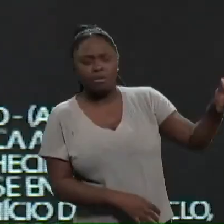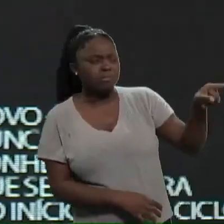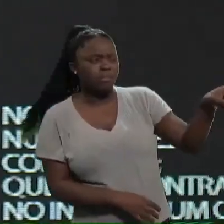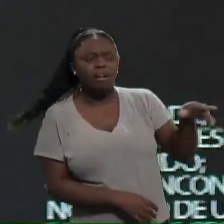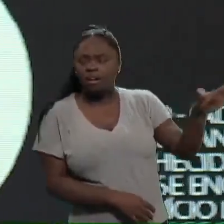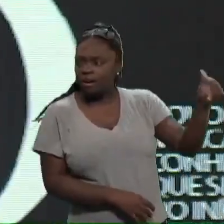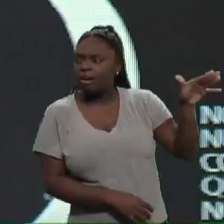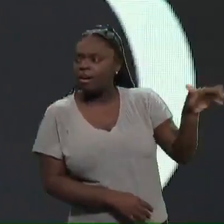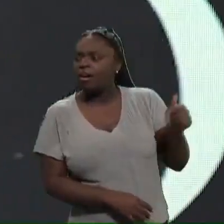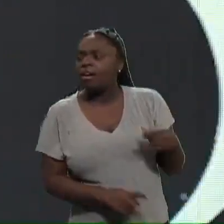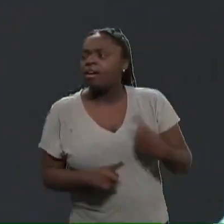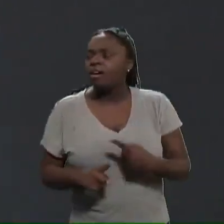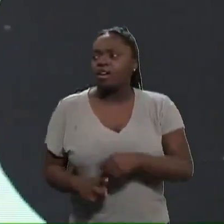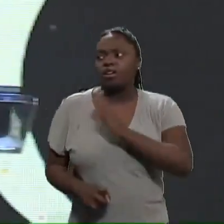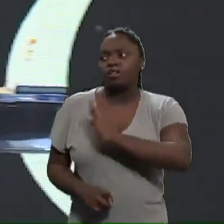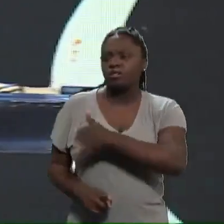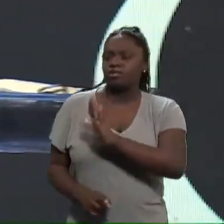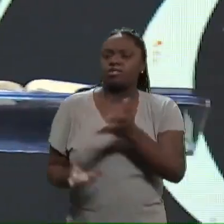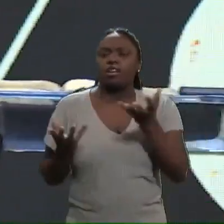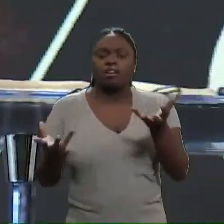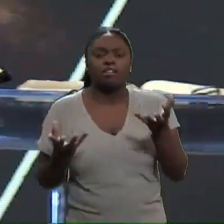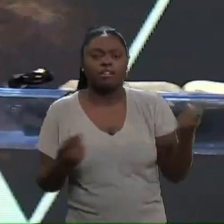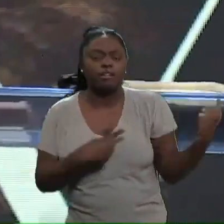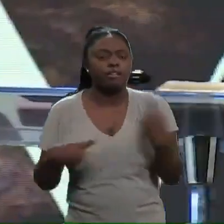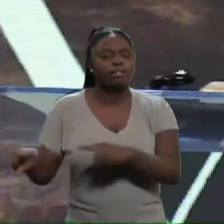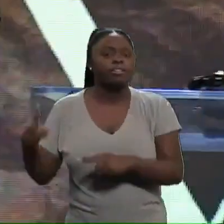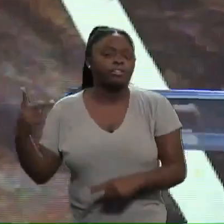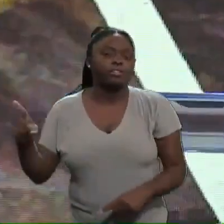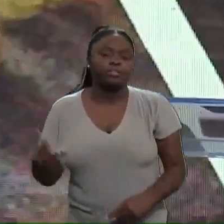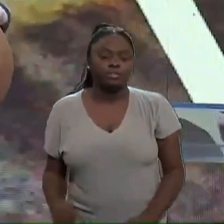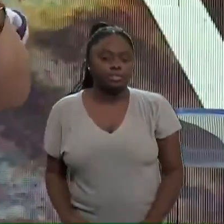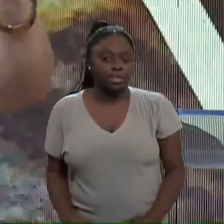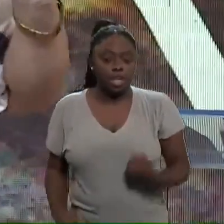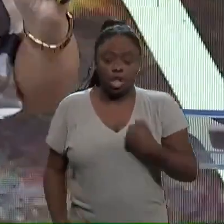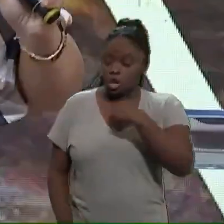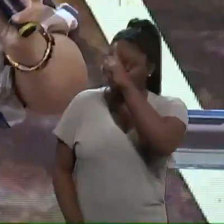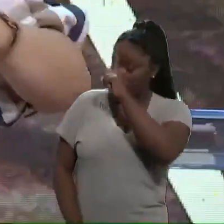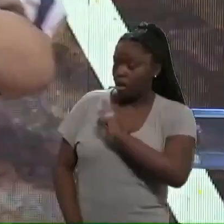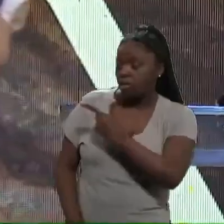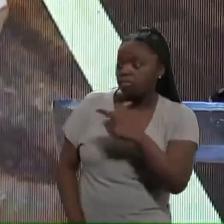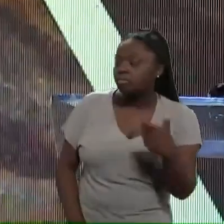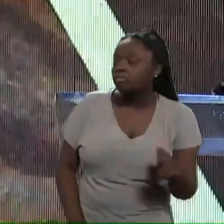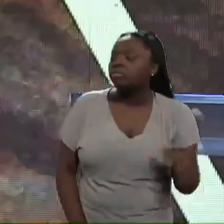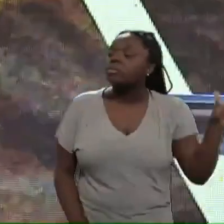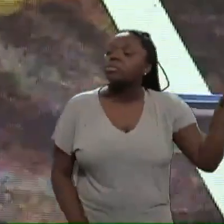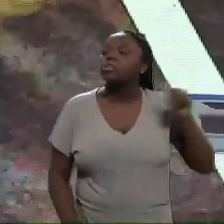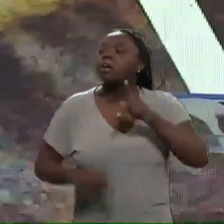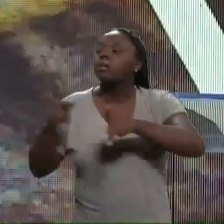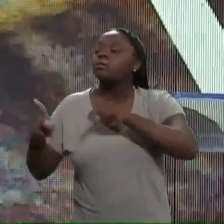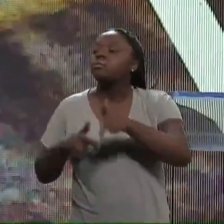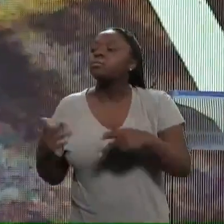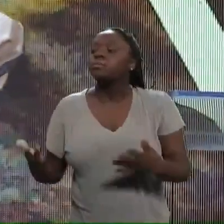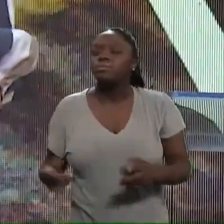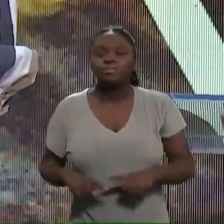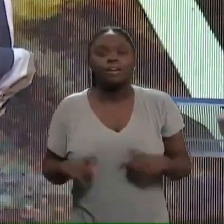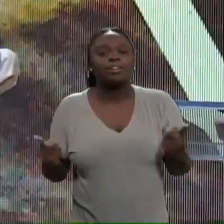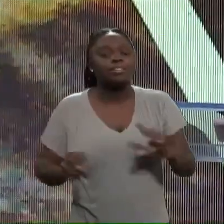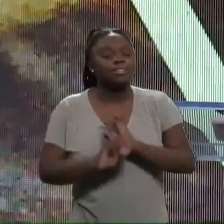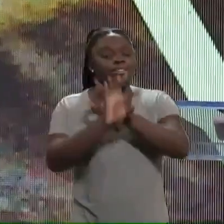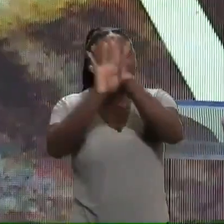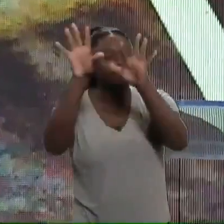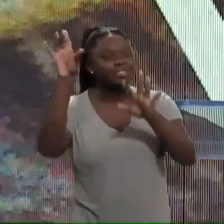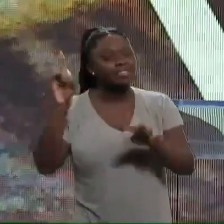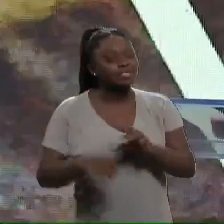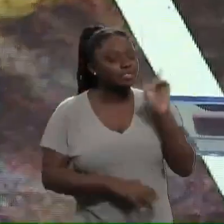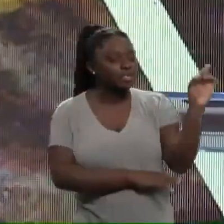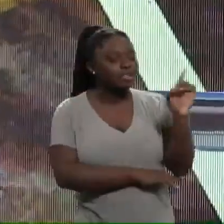lá então, porque eu já ia querer atingir Saul, né? Ah, eu não tenho perfil, então tá, cadê seu povo? Mas glória a Deus por Davi,